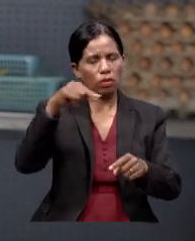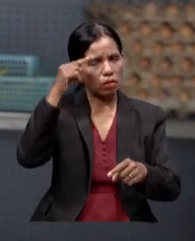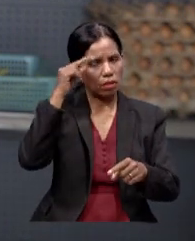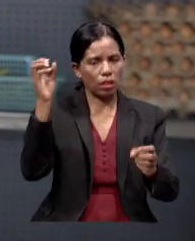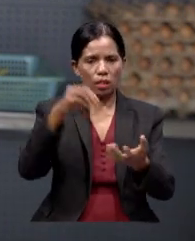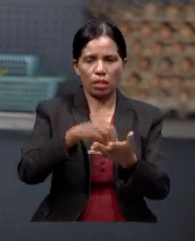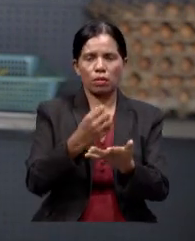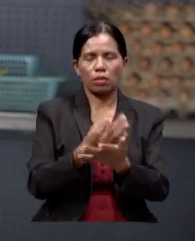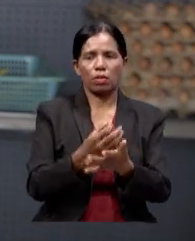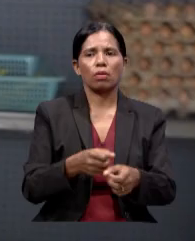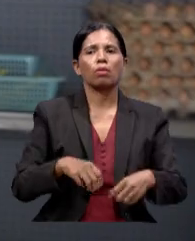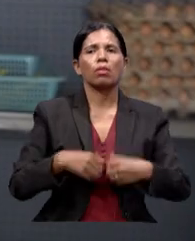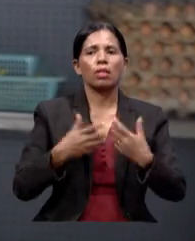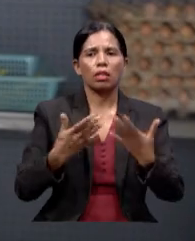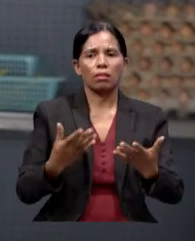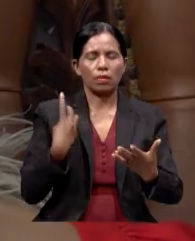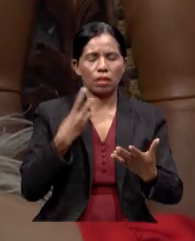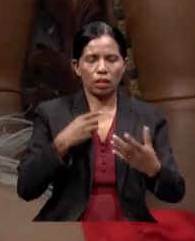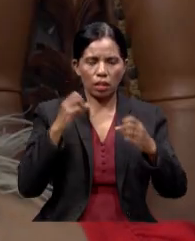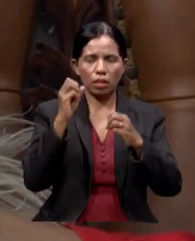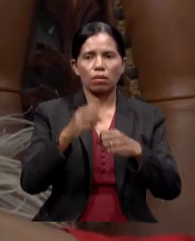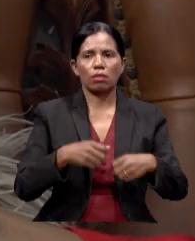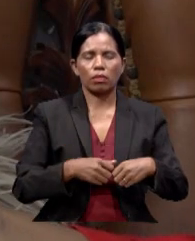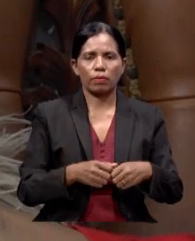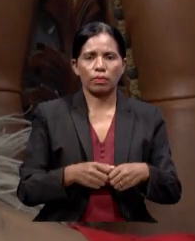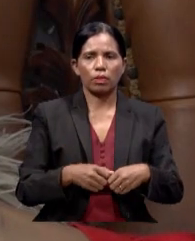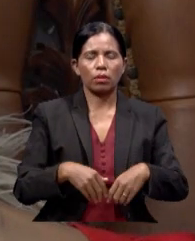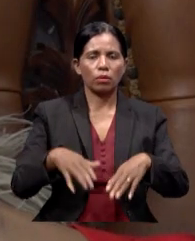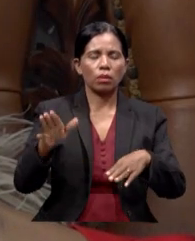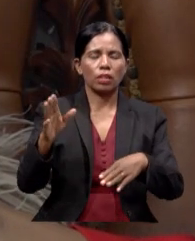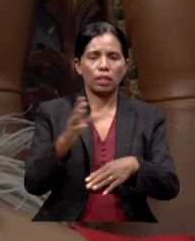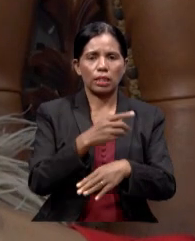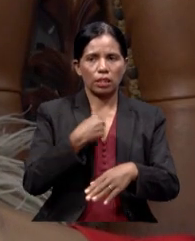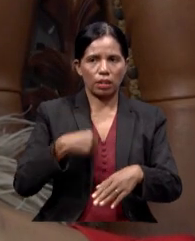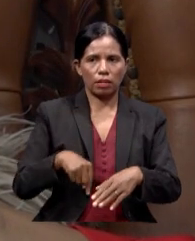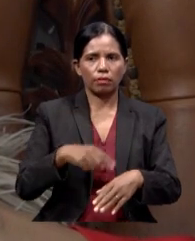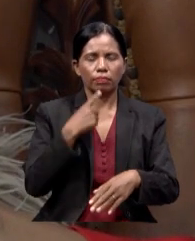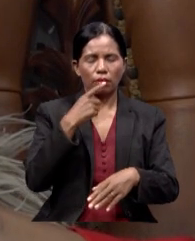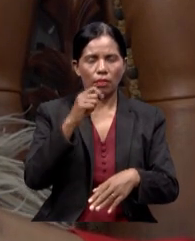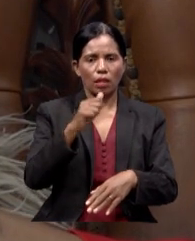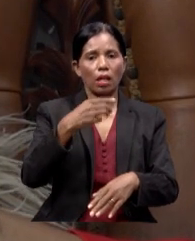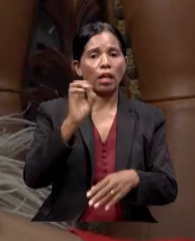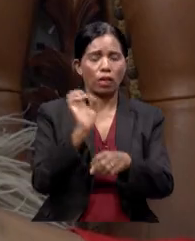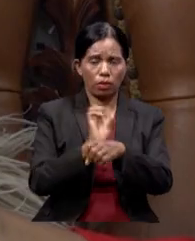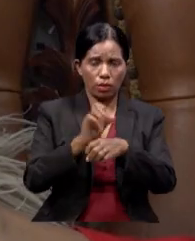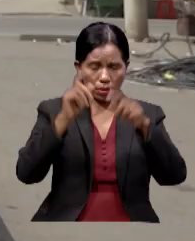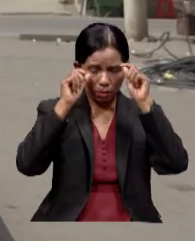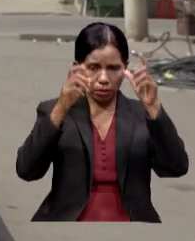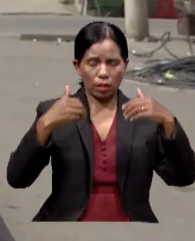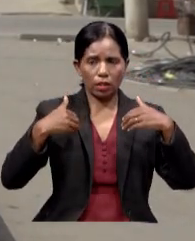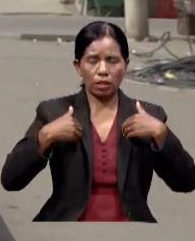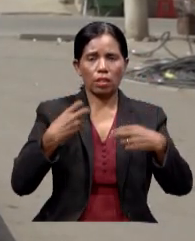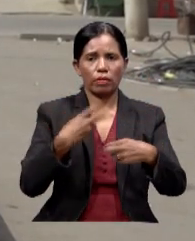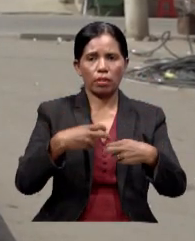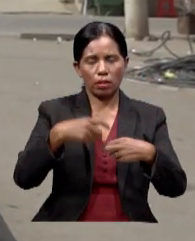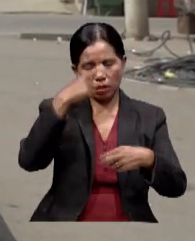Timor wan halu sama ke ita tuduni sai sina. Empresário Timoroan Agustinho Gomes declara economia Timor-Leste iha ona ameaçado.